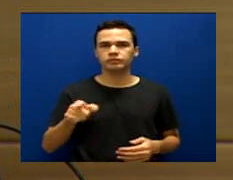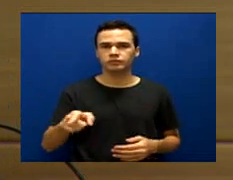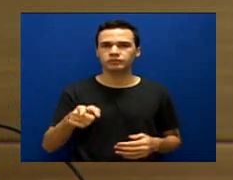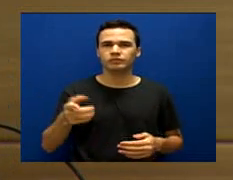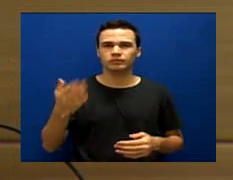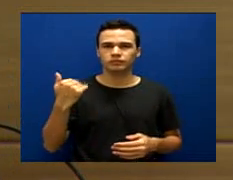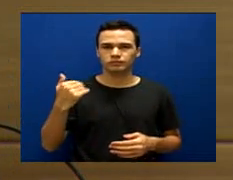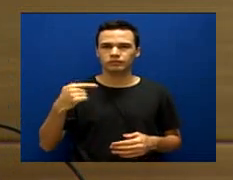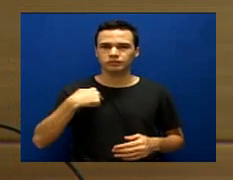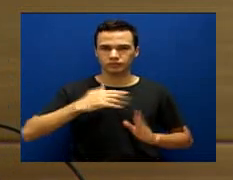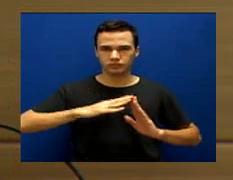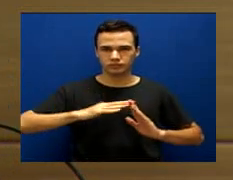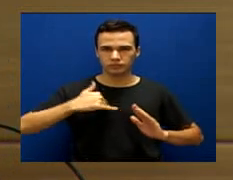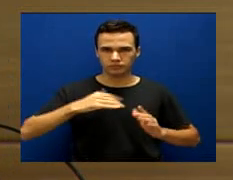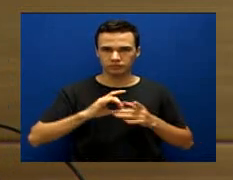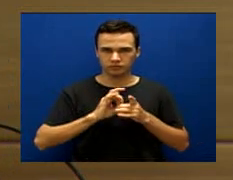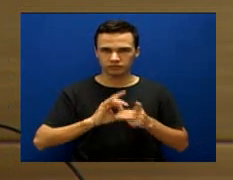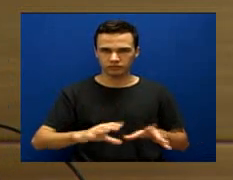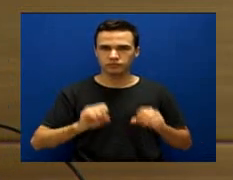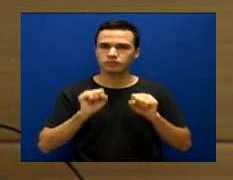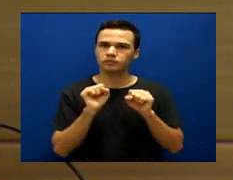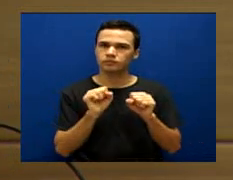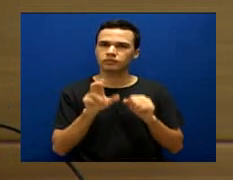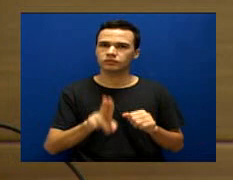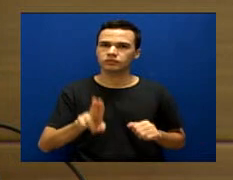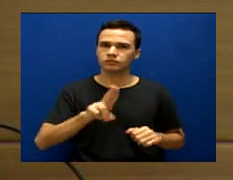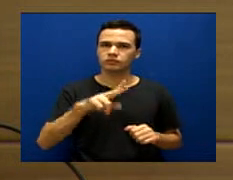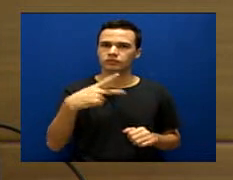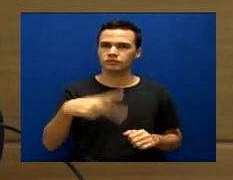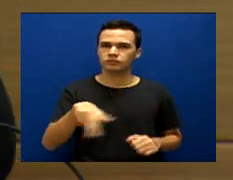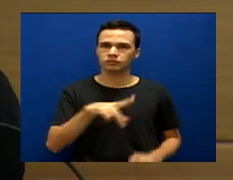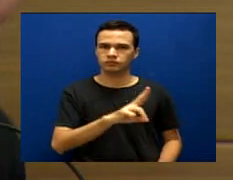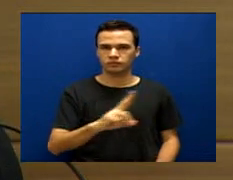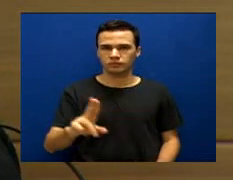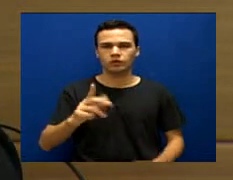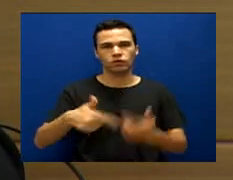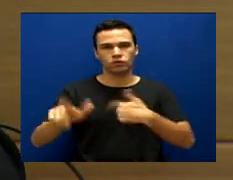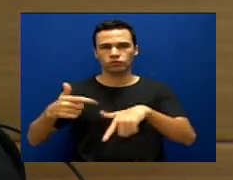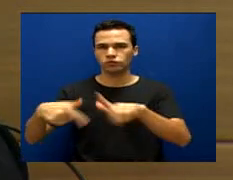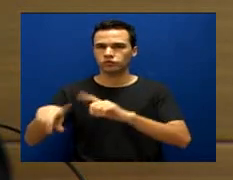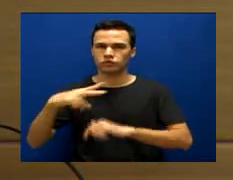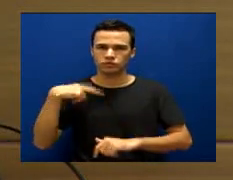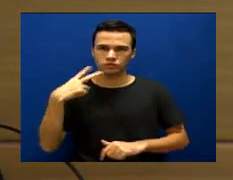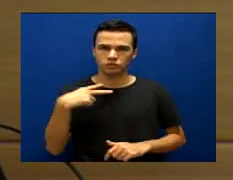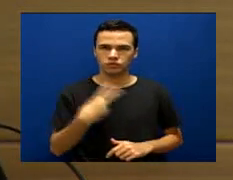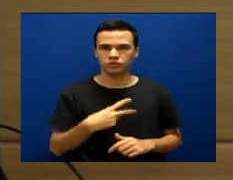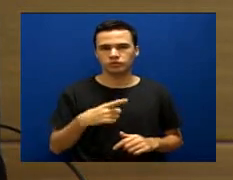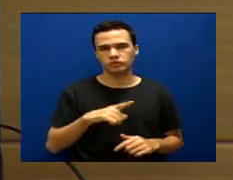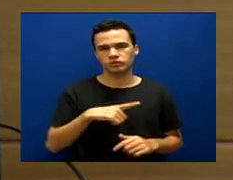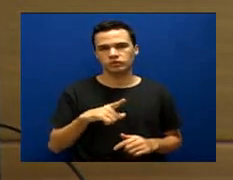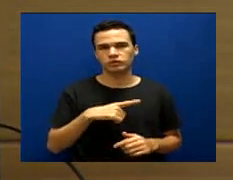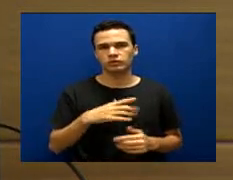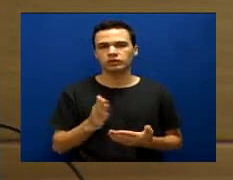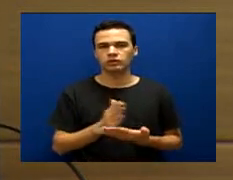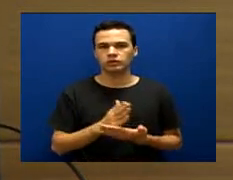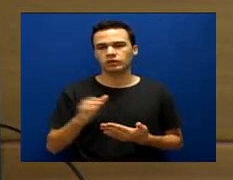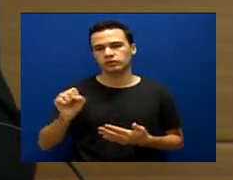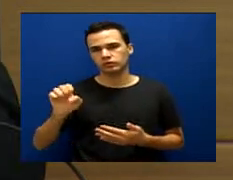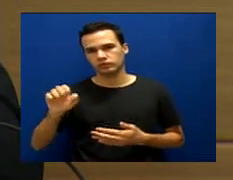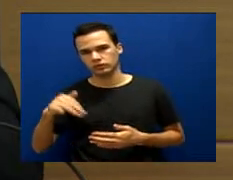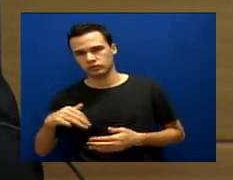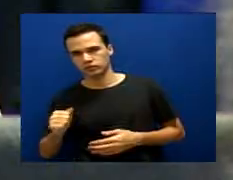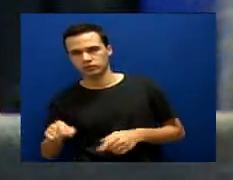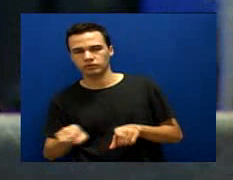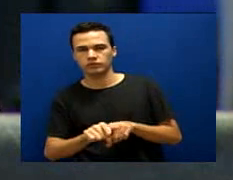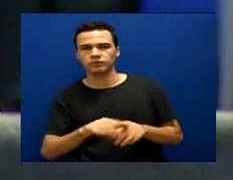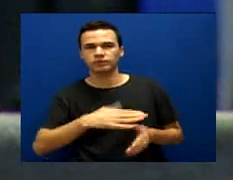provocada, me recordo, me permite usar o seu nome, Mariana, naquele momento, e junto com o Ruth e os demais vereadores, dessa situação entre SEMA e